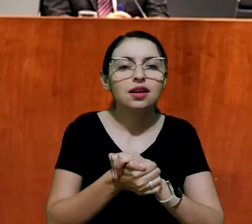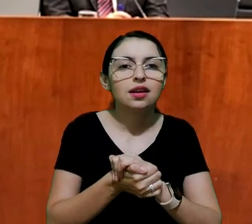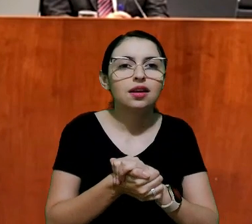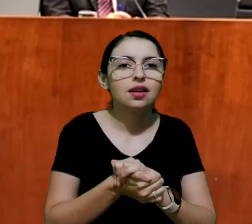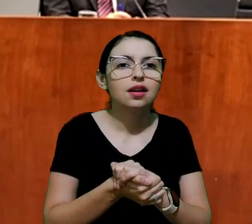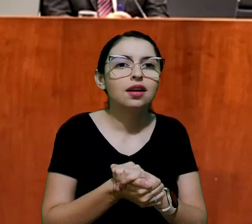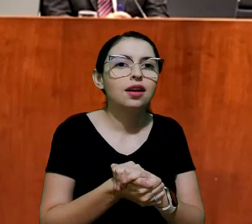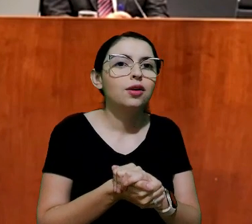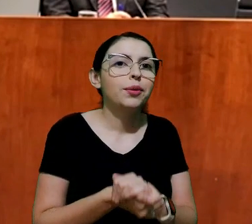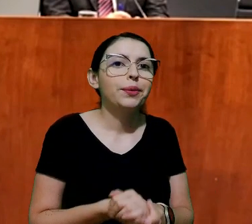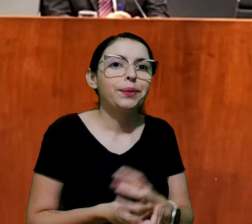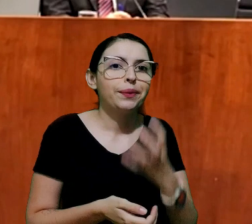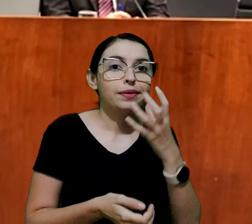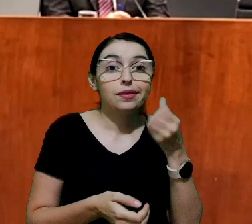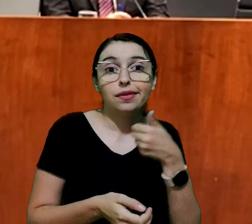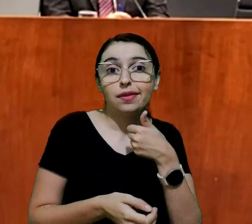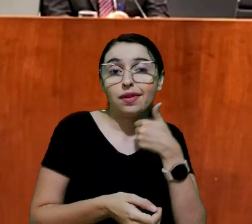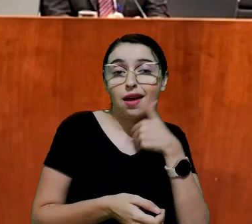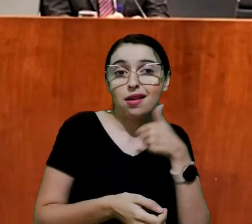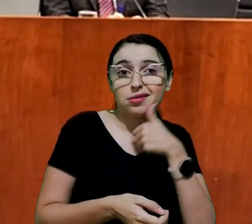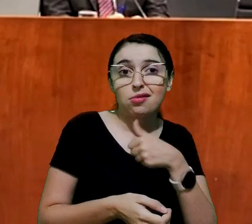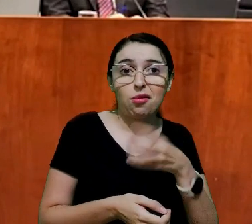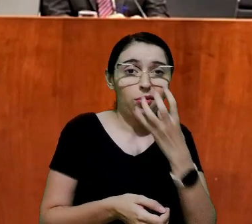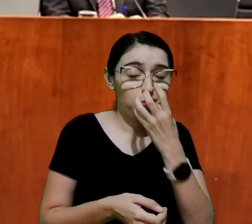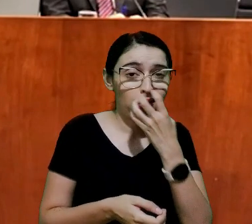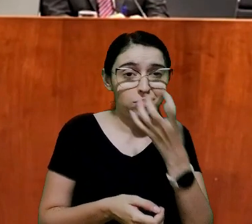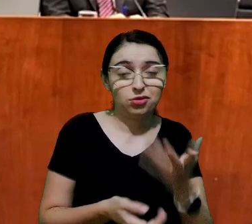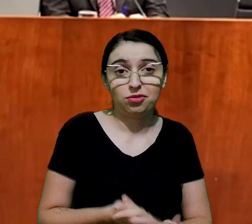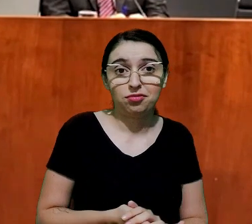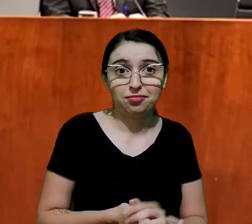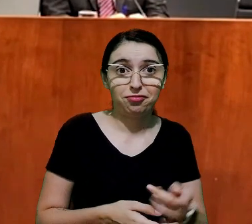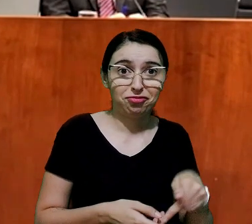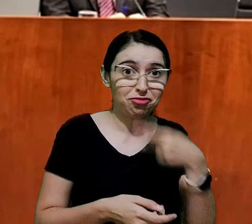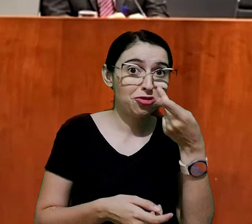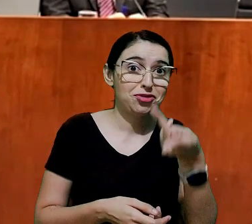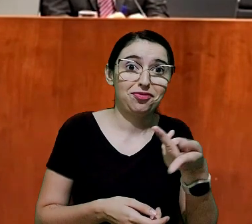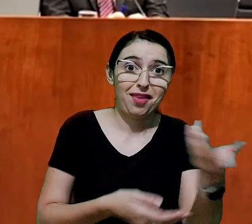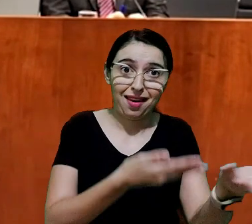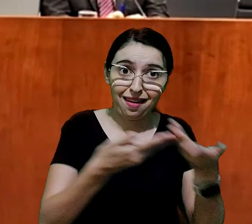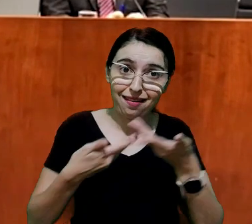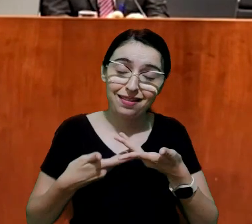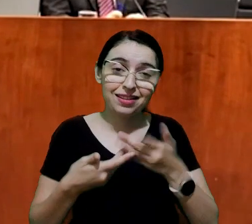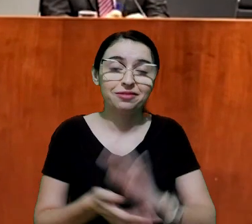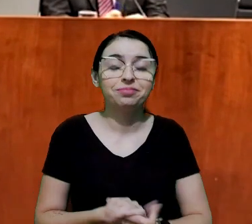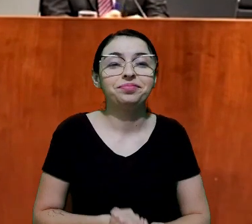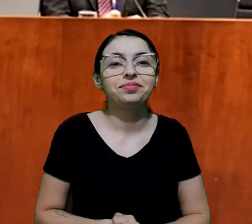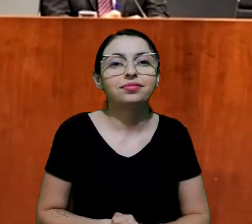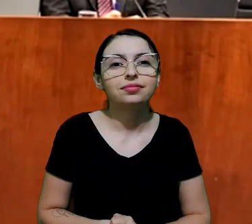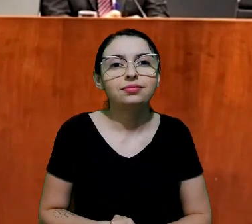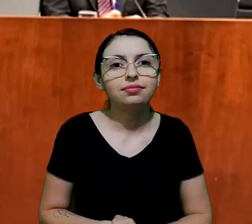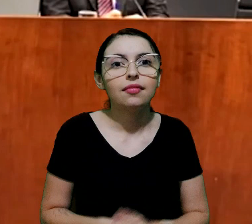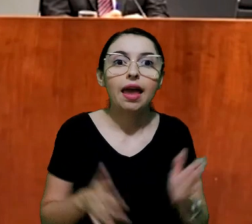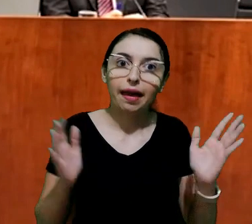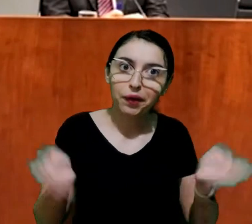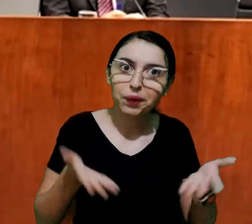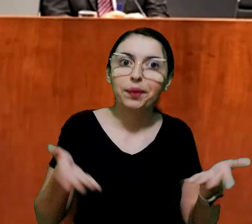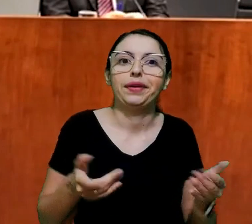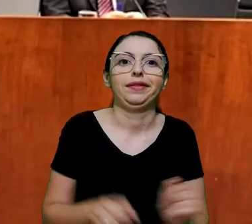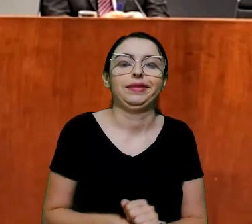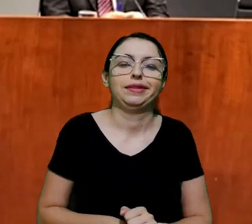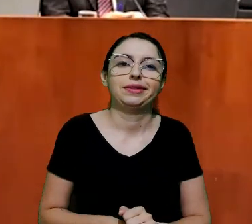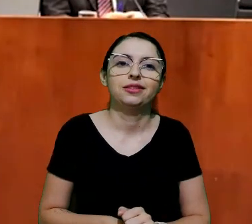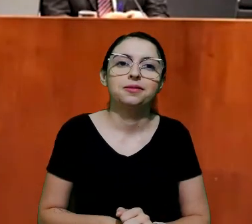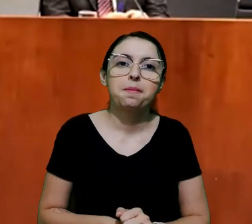cachorro, eu não vou ter uma solução. Vocês é que encontram essa solução. E não é que está chegando essa hora?